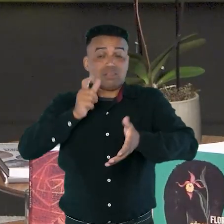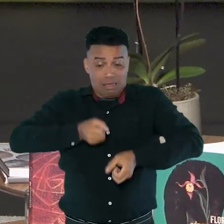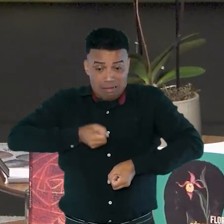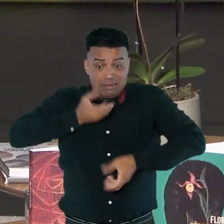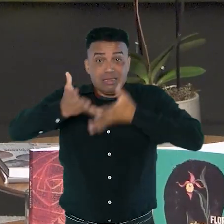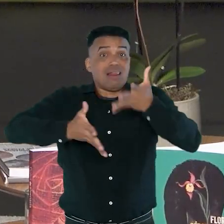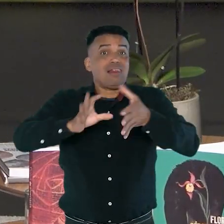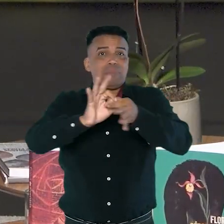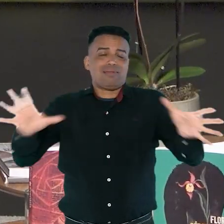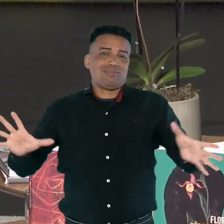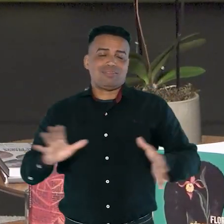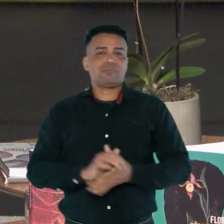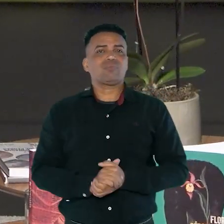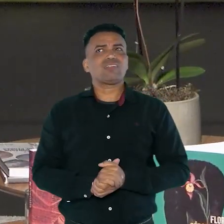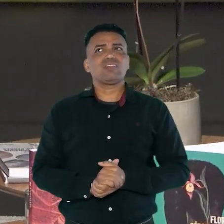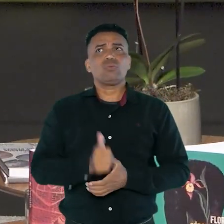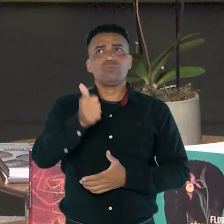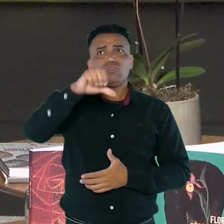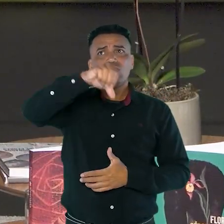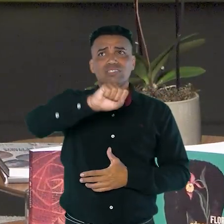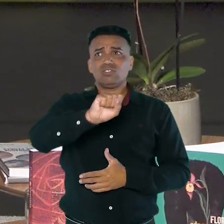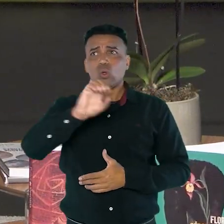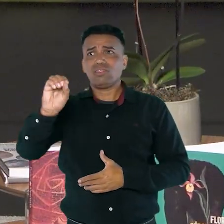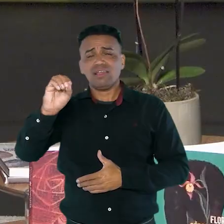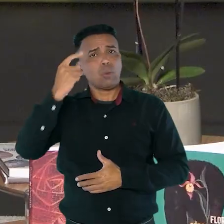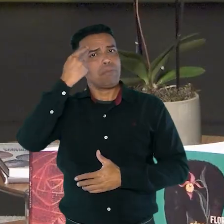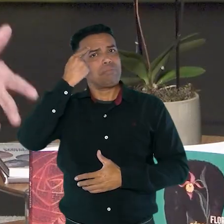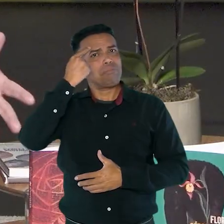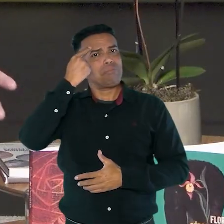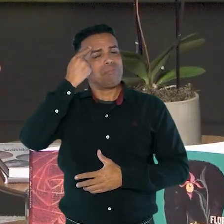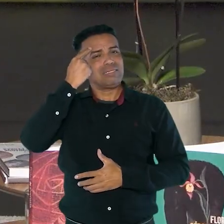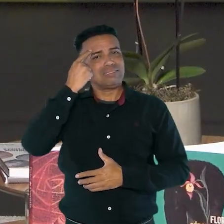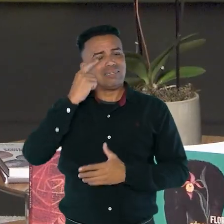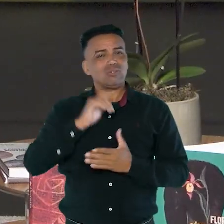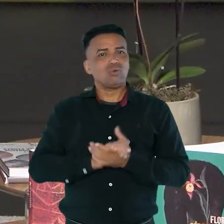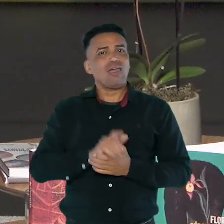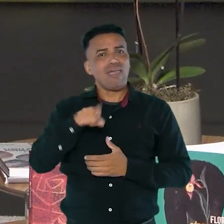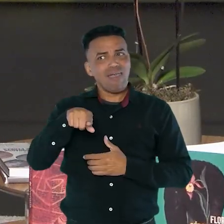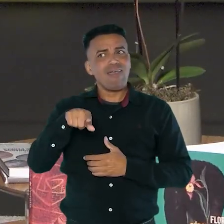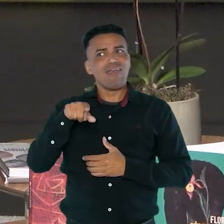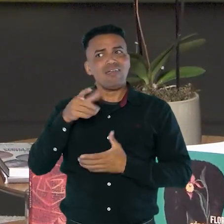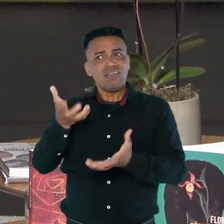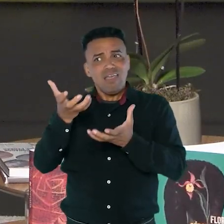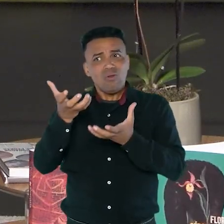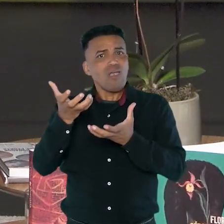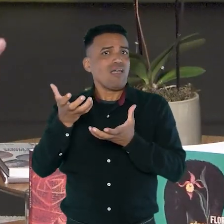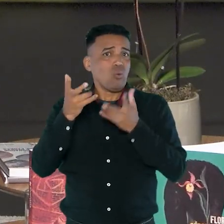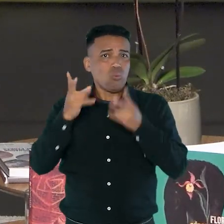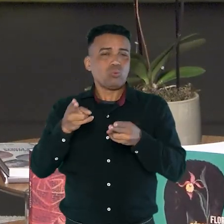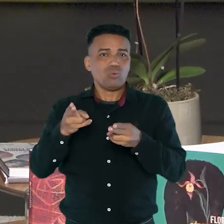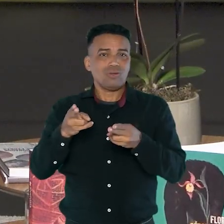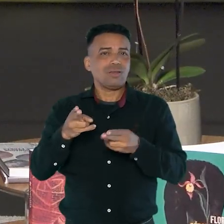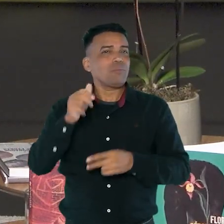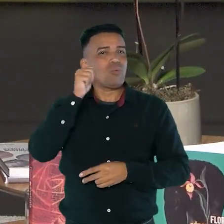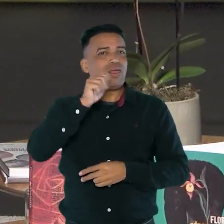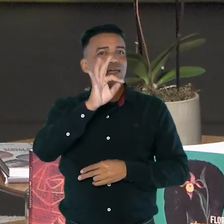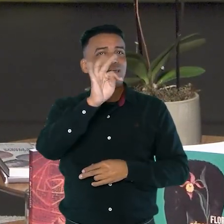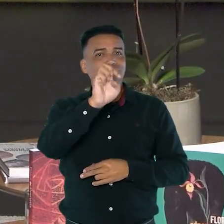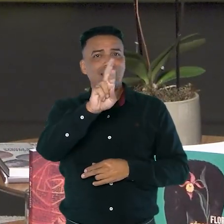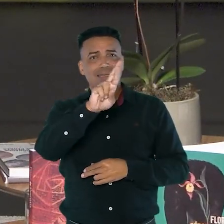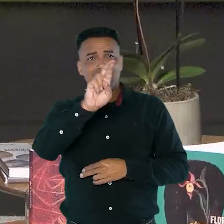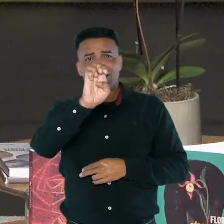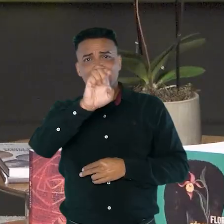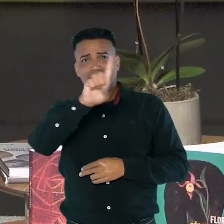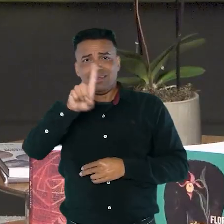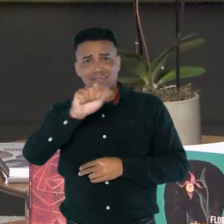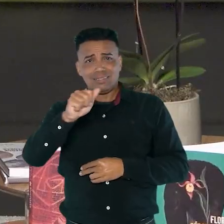anos 80, eu fiquei pensando, é isso. É por aí que vai passar. E uma outra poeta, Teresa Pina, do Piauí, escreveu, quando